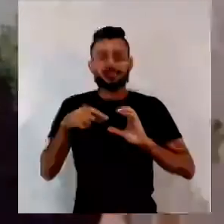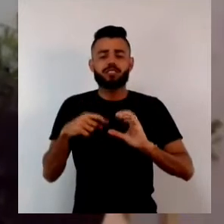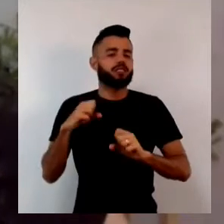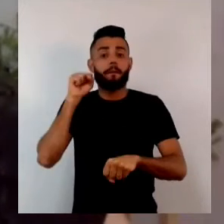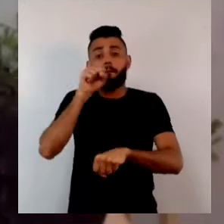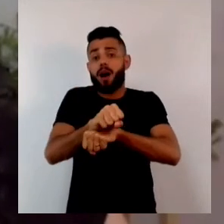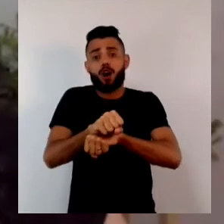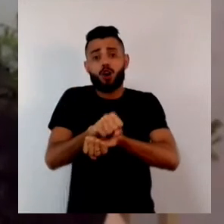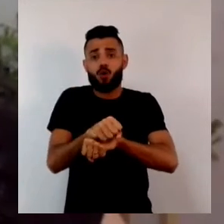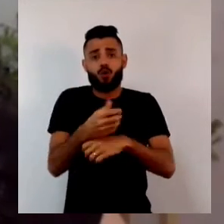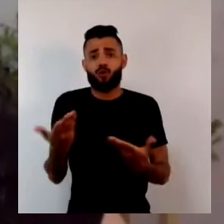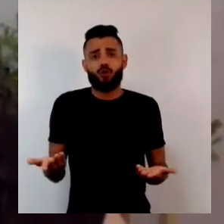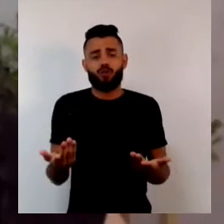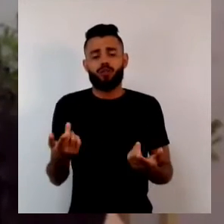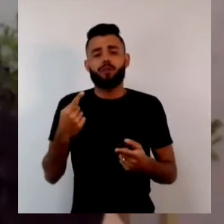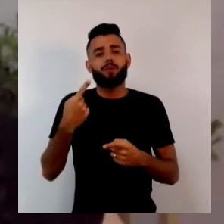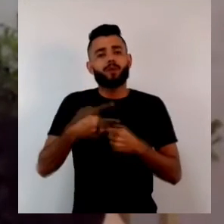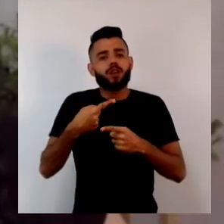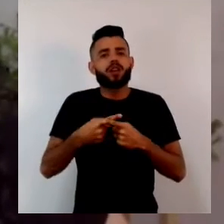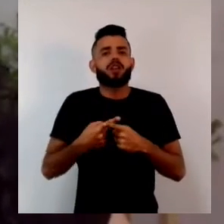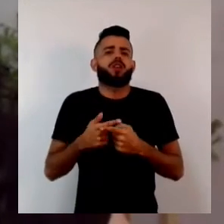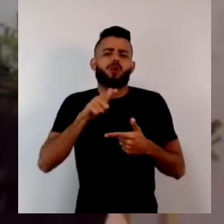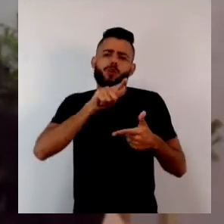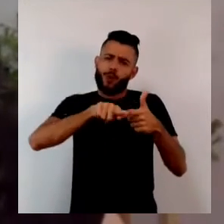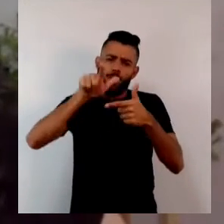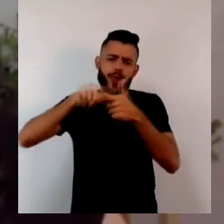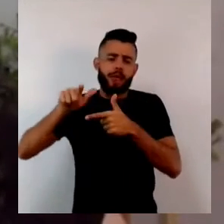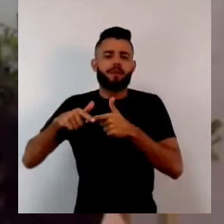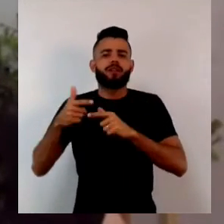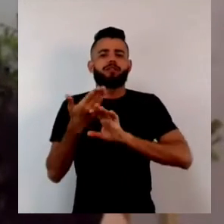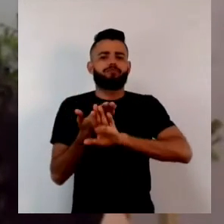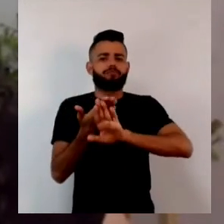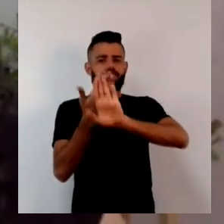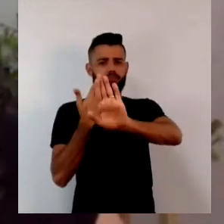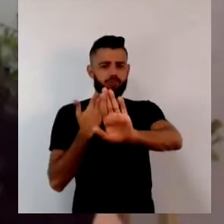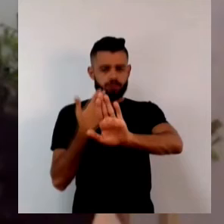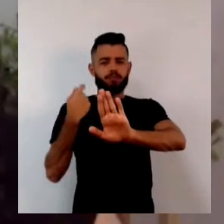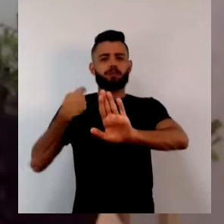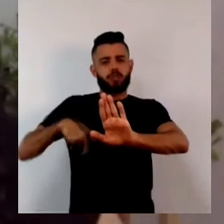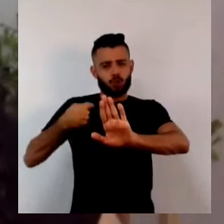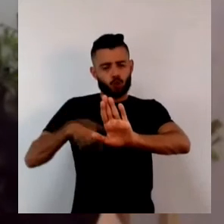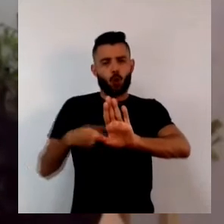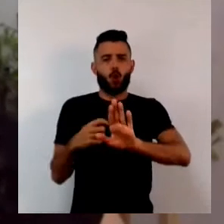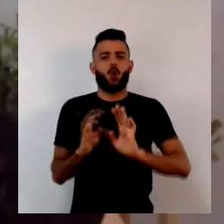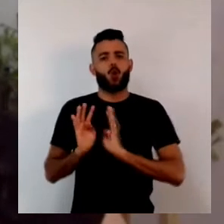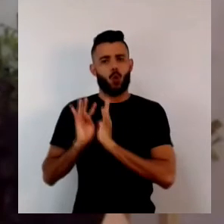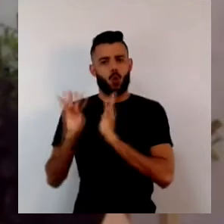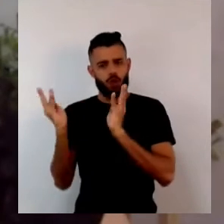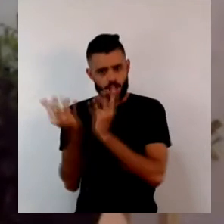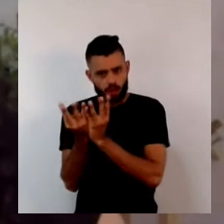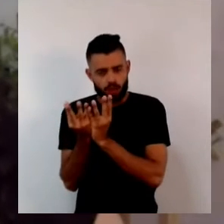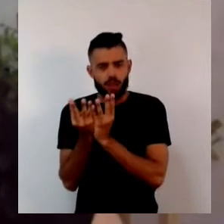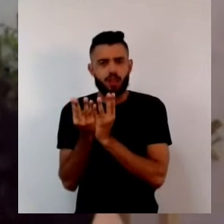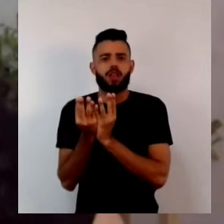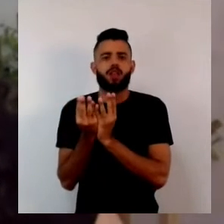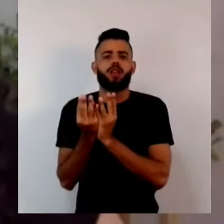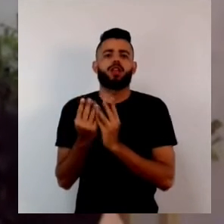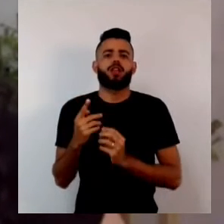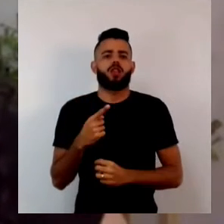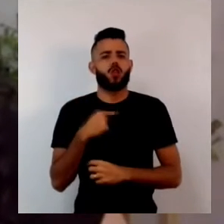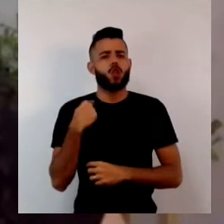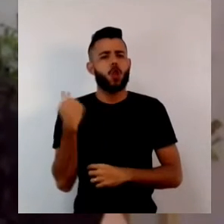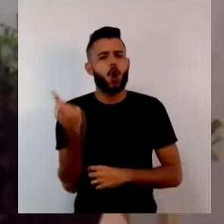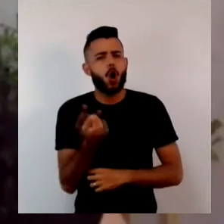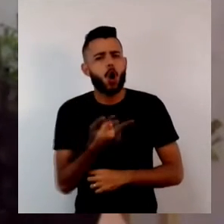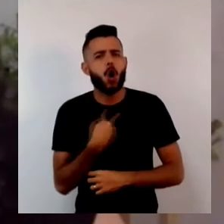preconizações em termos de distanciamento, de realmente nós voltarmos um pouco para esse lugar